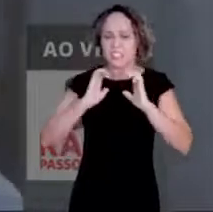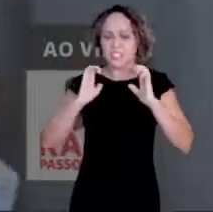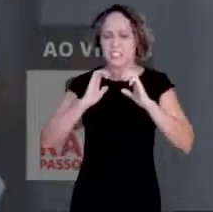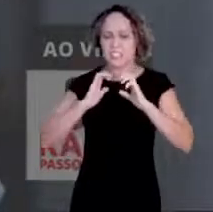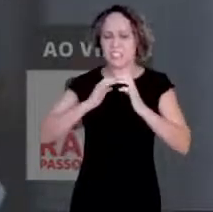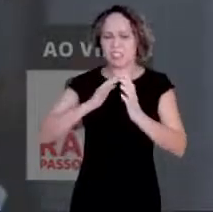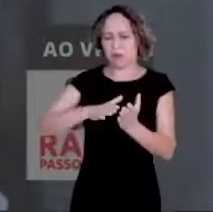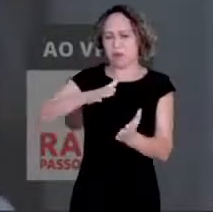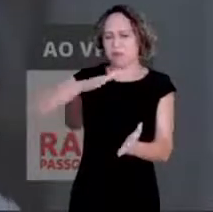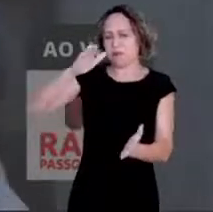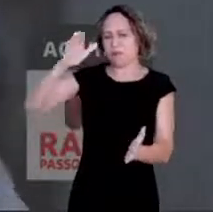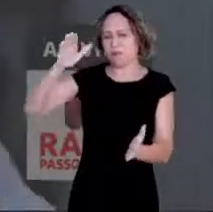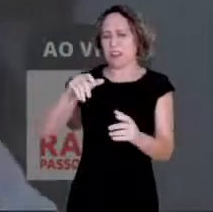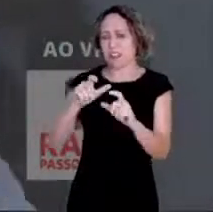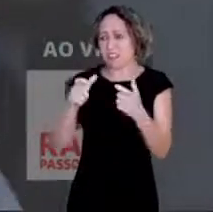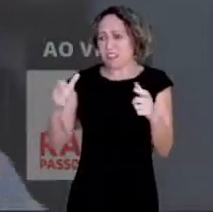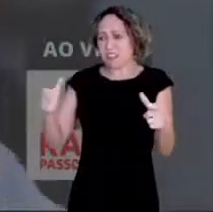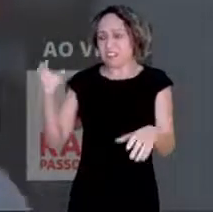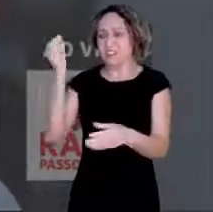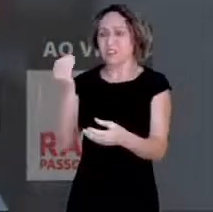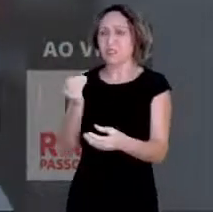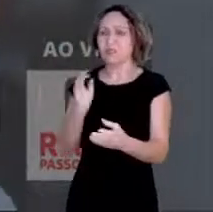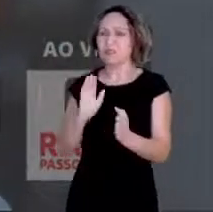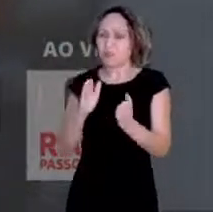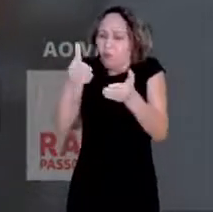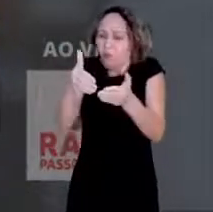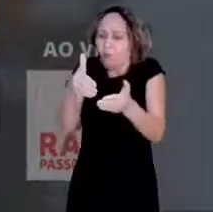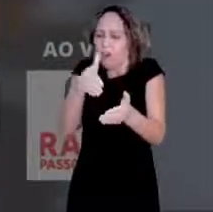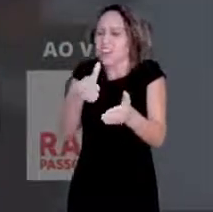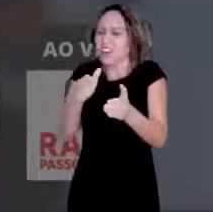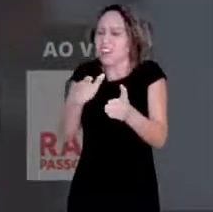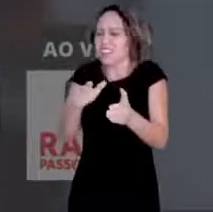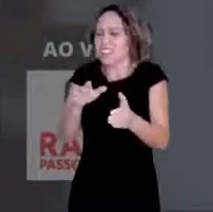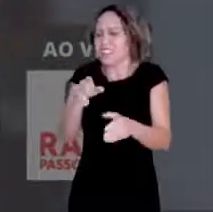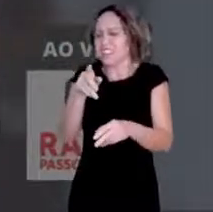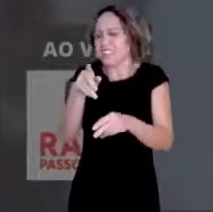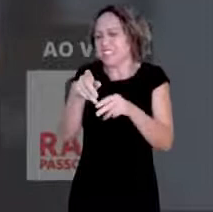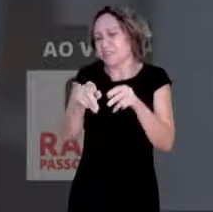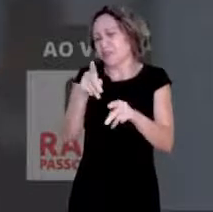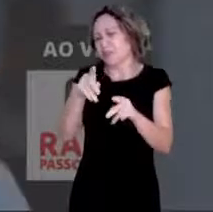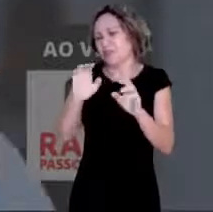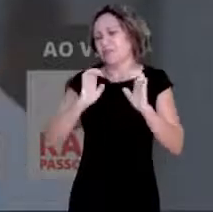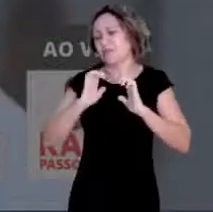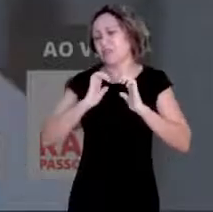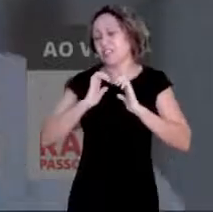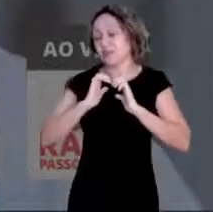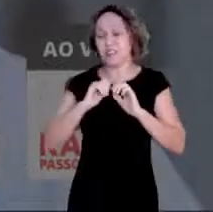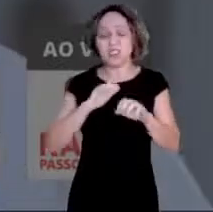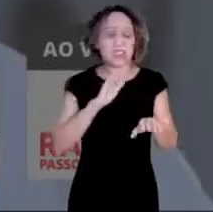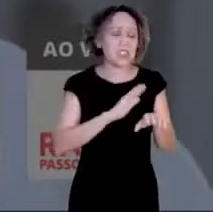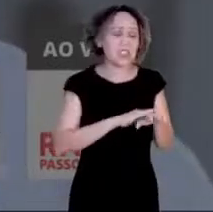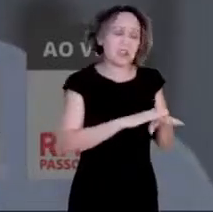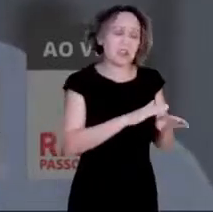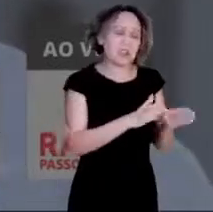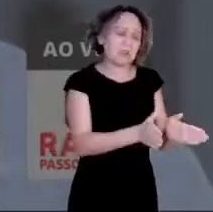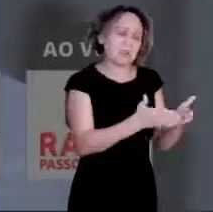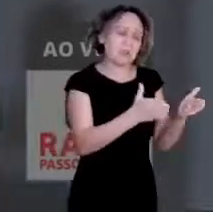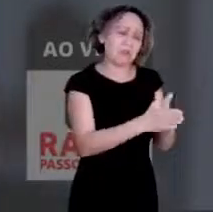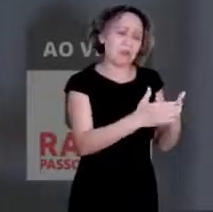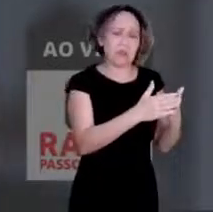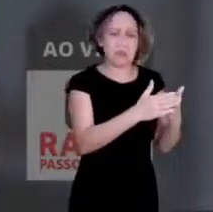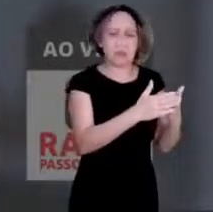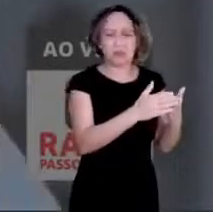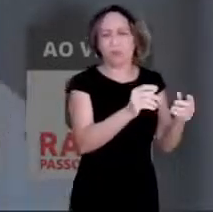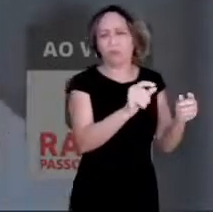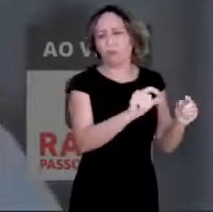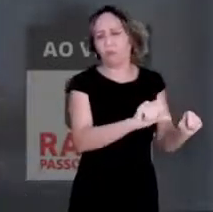Brasil. Tem gente que está pagando R$110 o preço do gás. Tem gente que está pagando R$115. Ou seja,